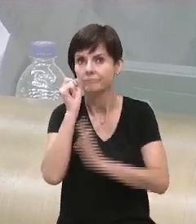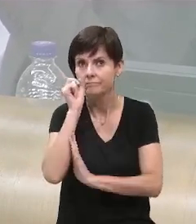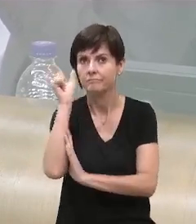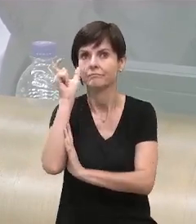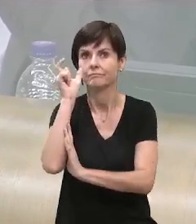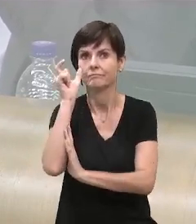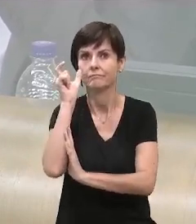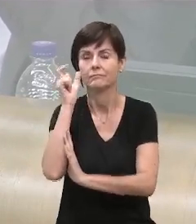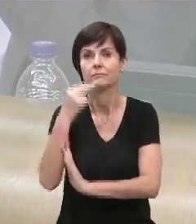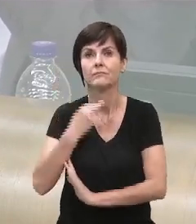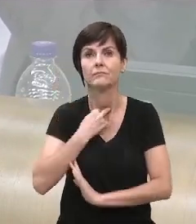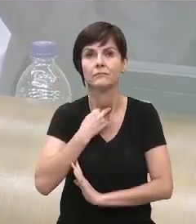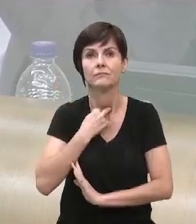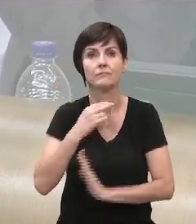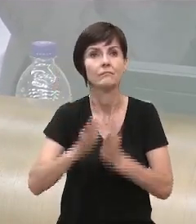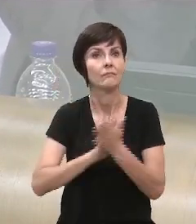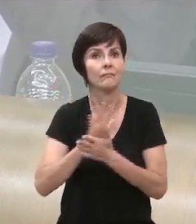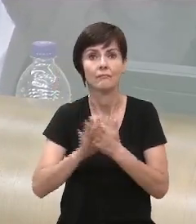empresa interessada também.